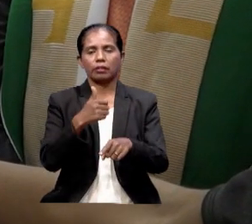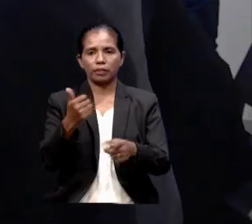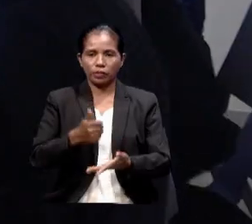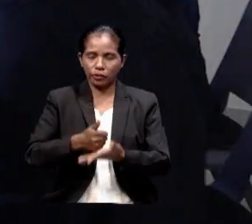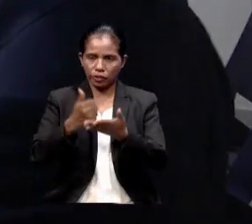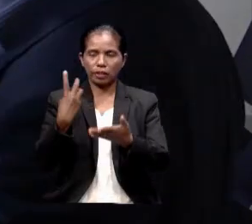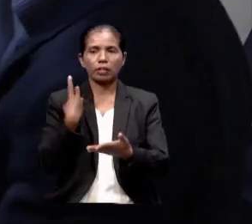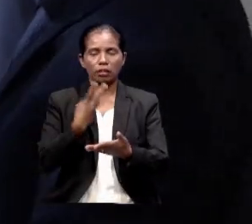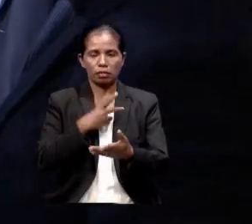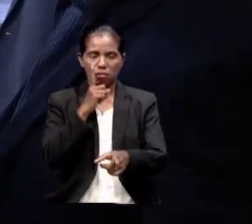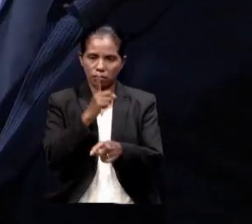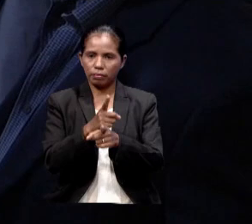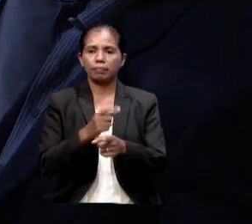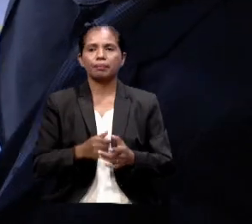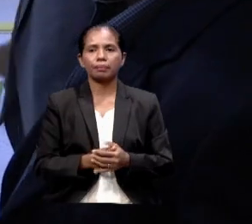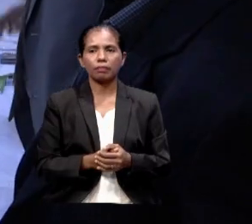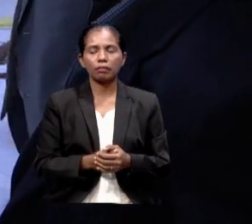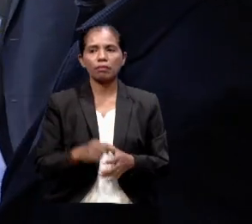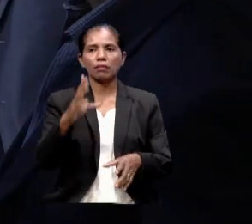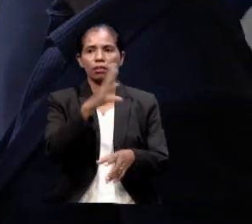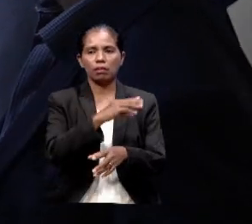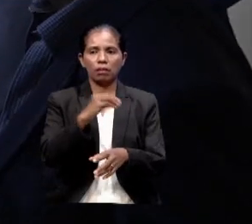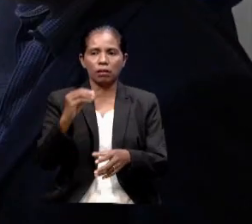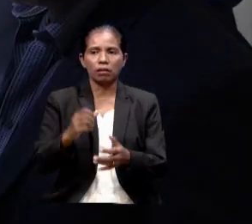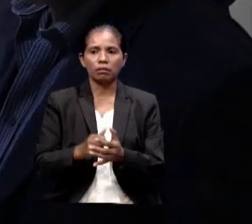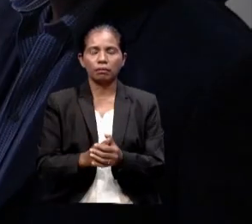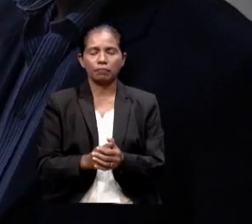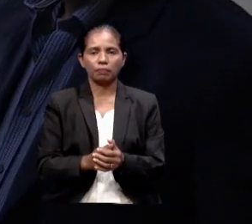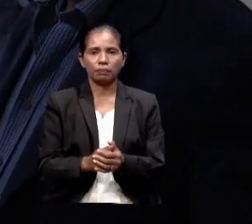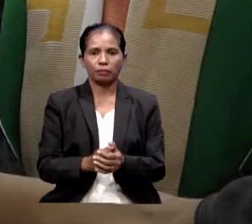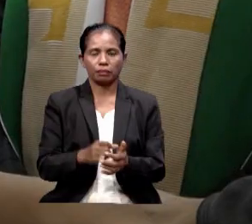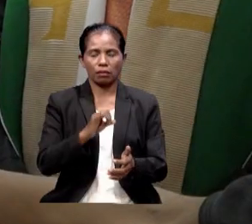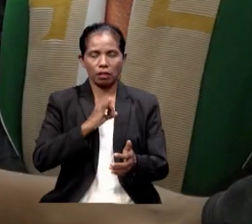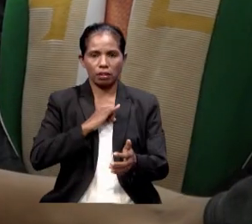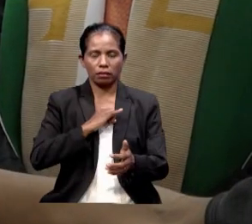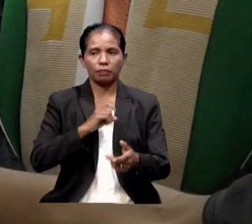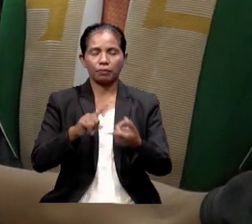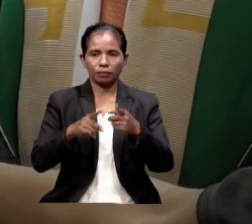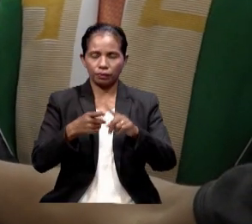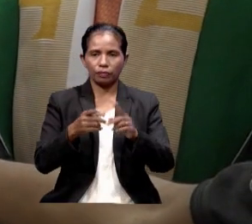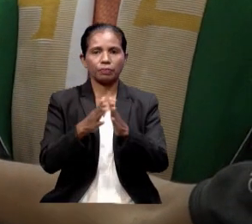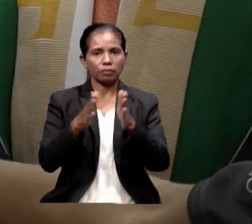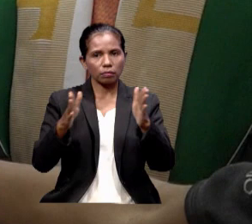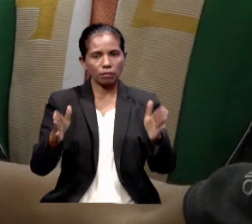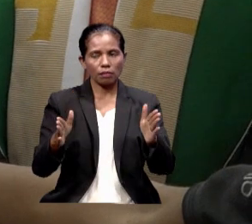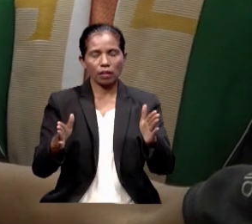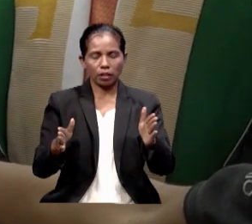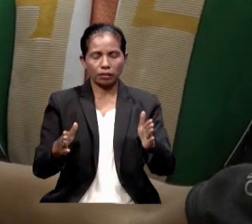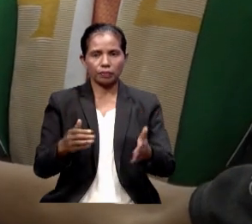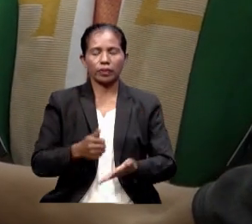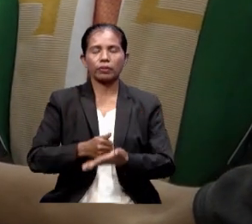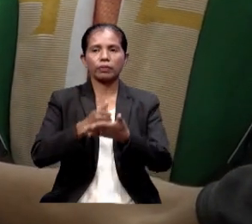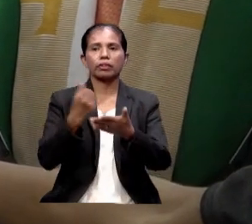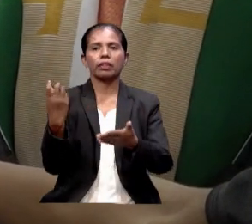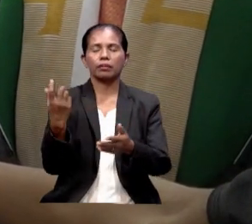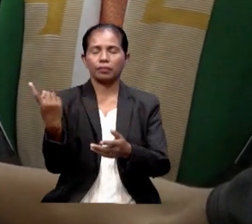tanto a vez. E nós, a um amigo Bote Hun Sen, defende a Macás e tem inserção e